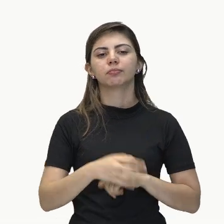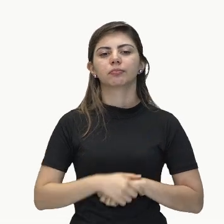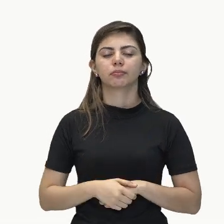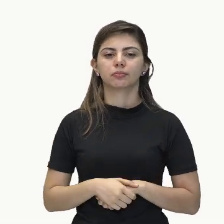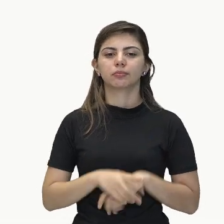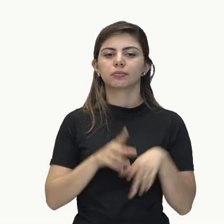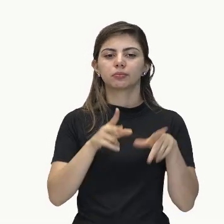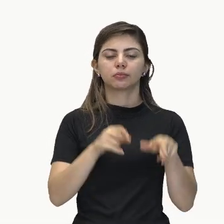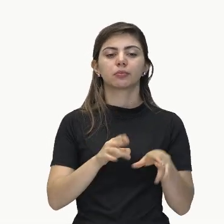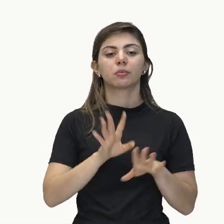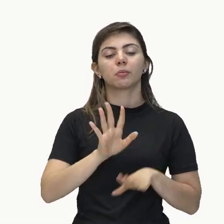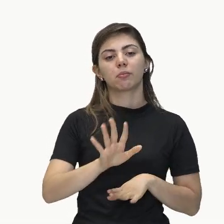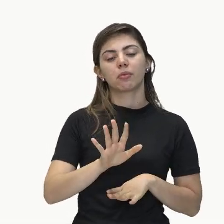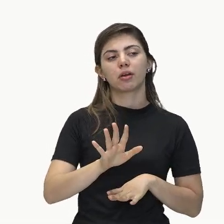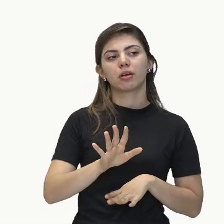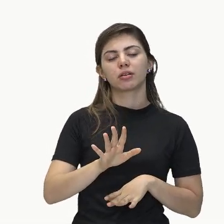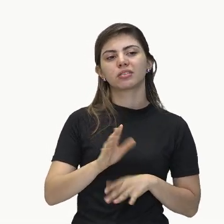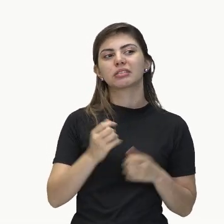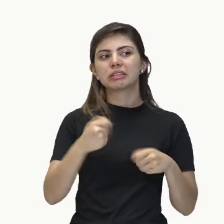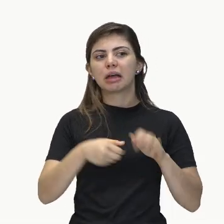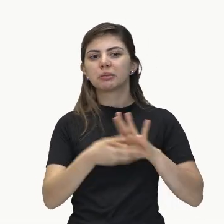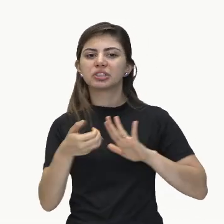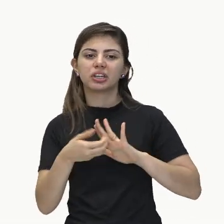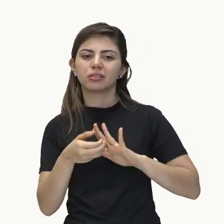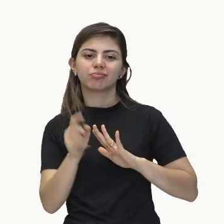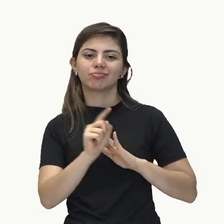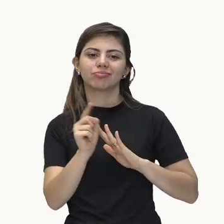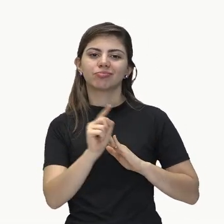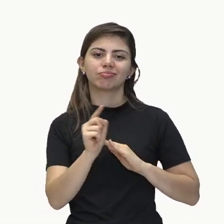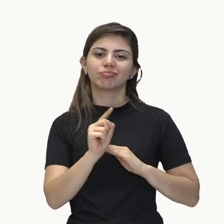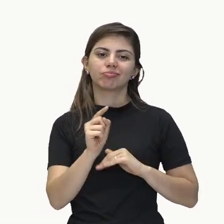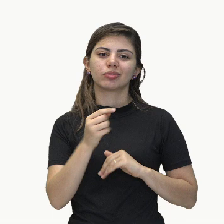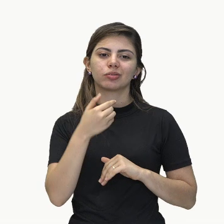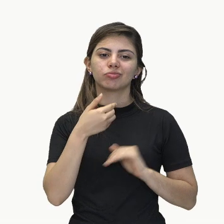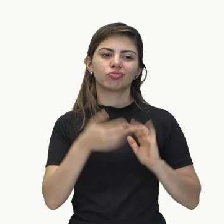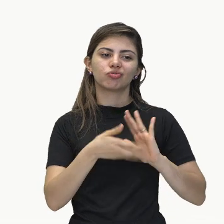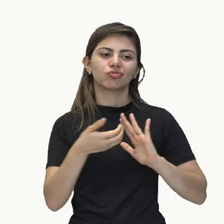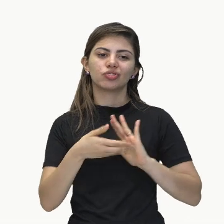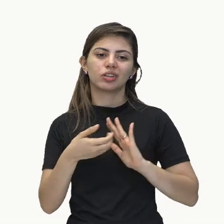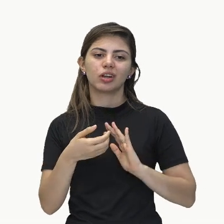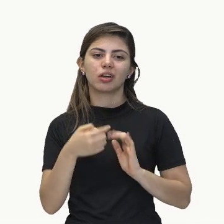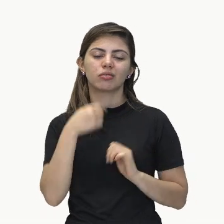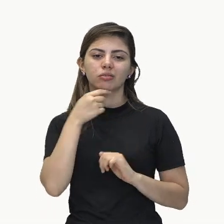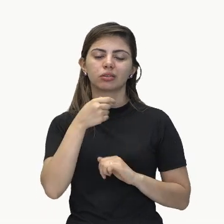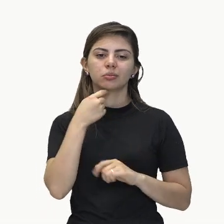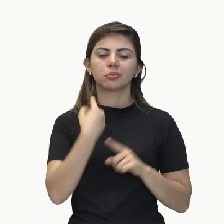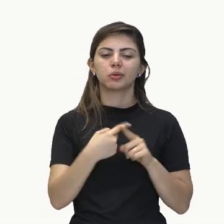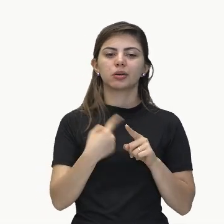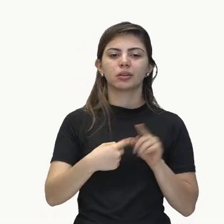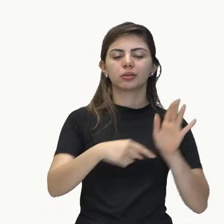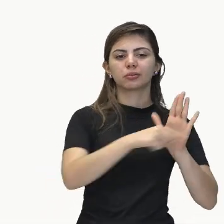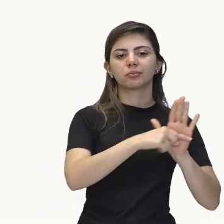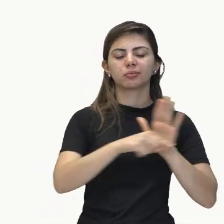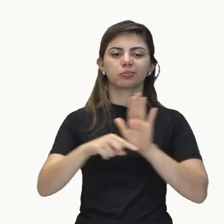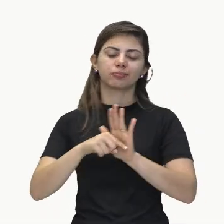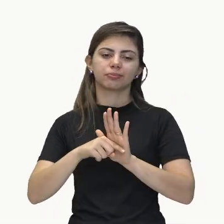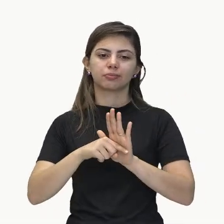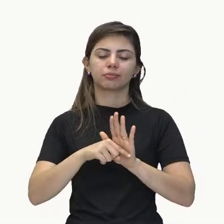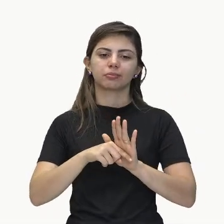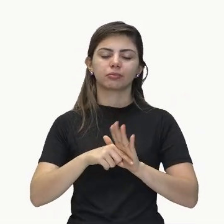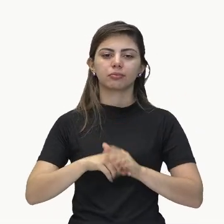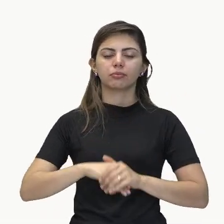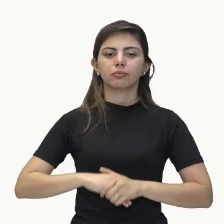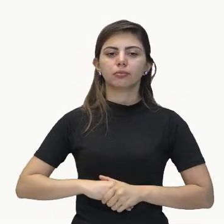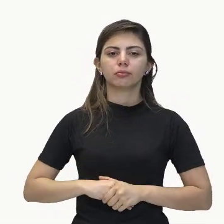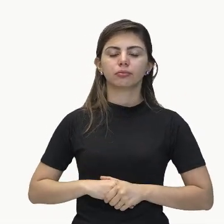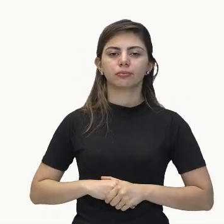bom? Mas é a mesma coisa? Dá para cortar? Não, não vai dar para cortar porque eles possuem o mesmo sinal.